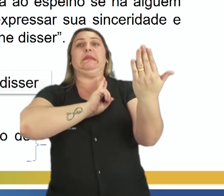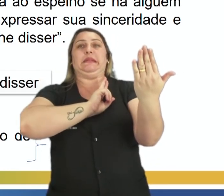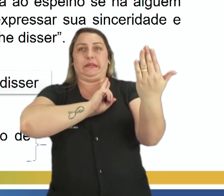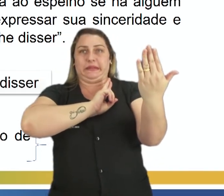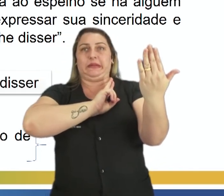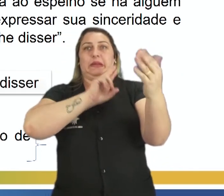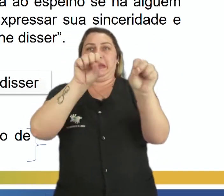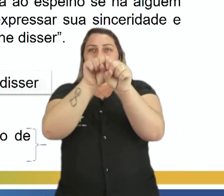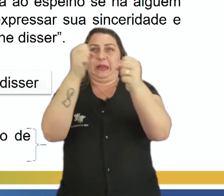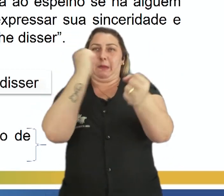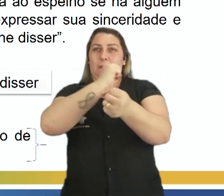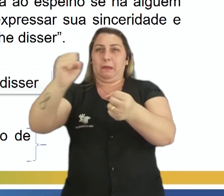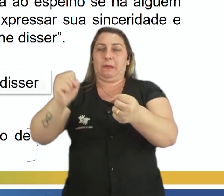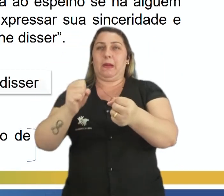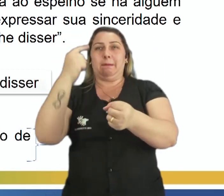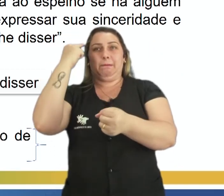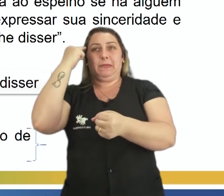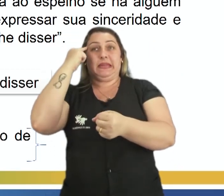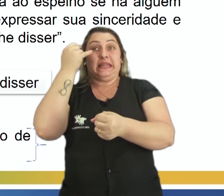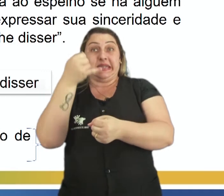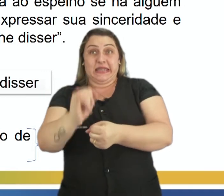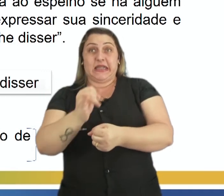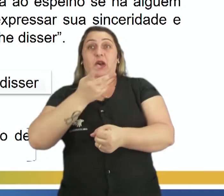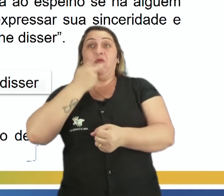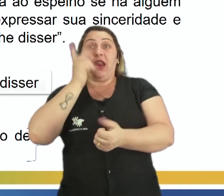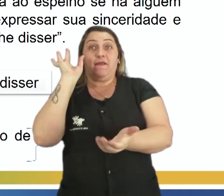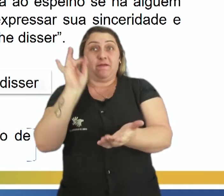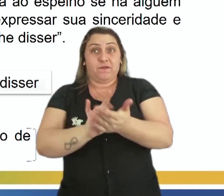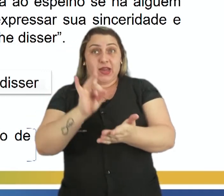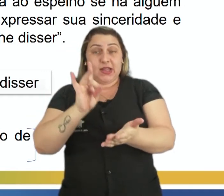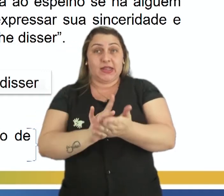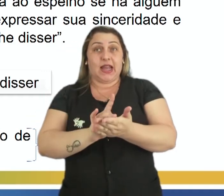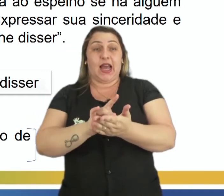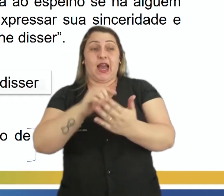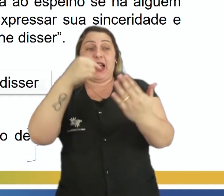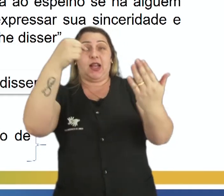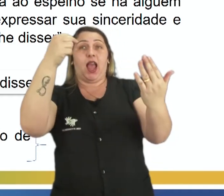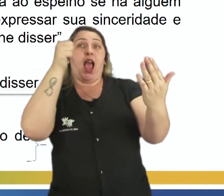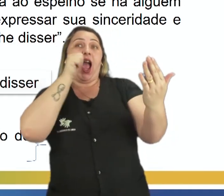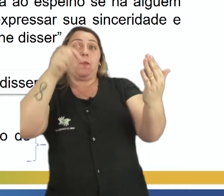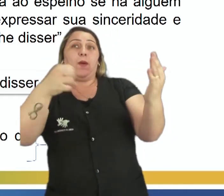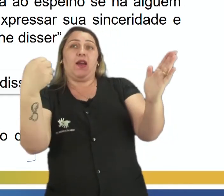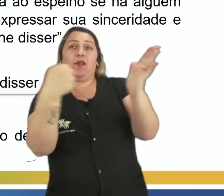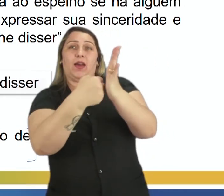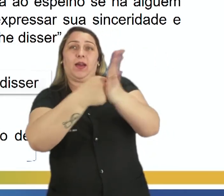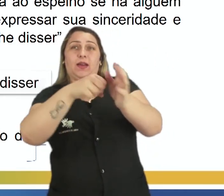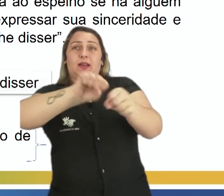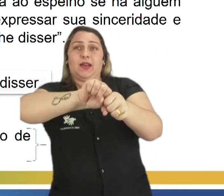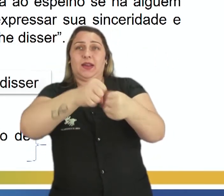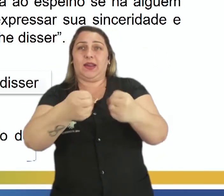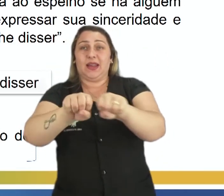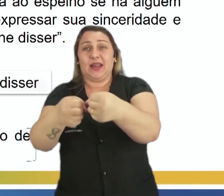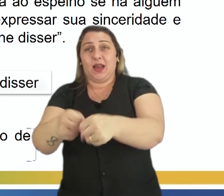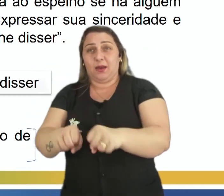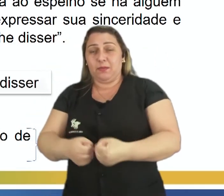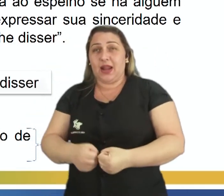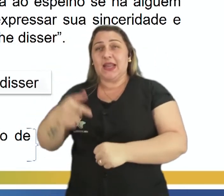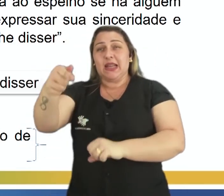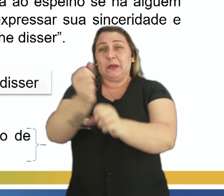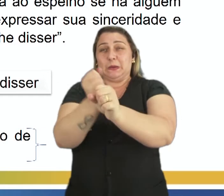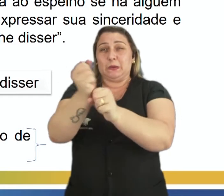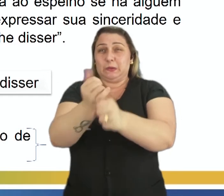e ser quebrado em pedacinhos, pensa, mas se eu lhe disser... O verbo da frase deixa transparecer ao leitor